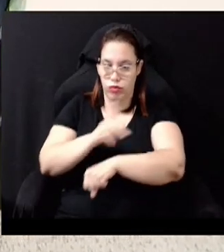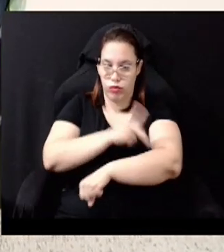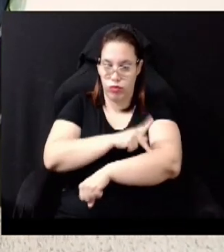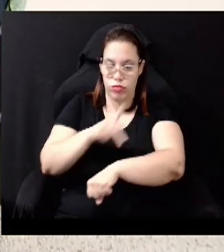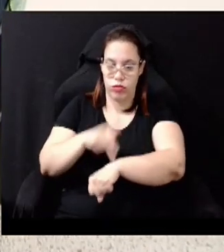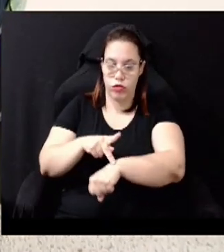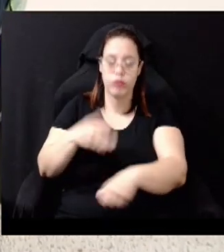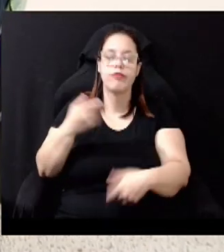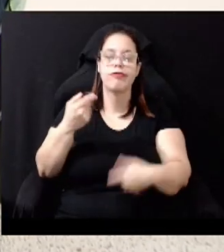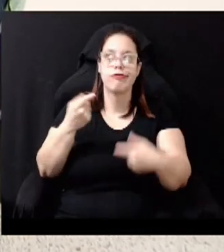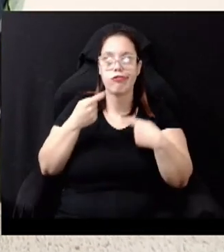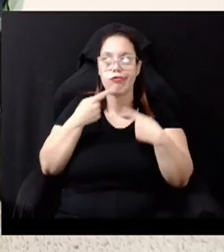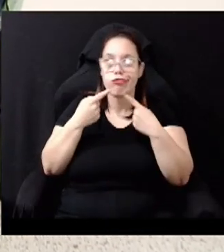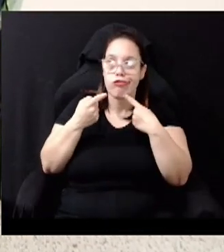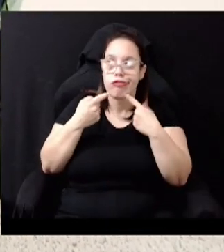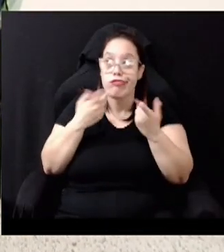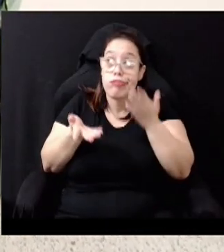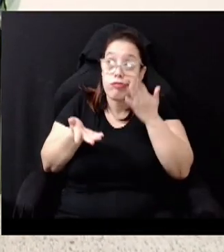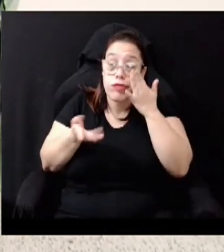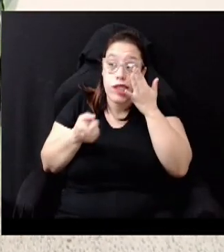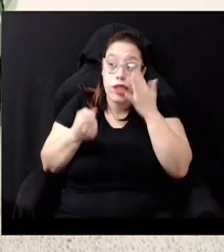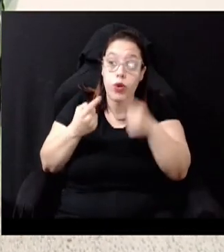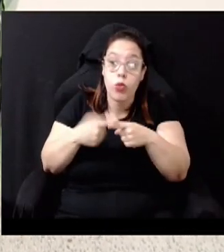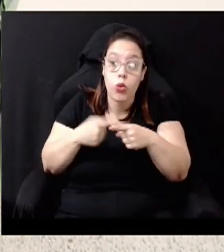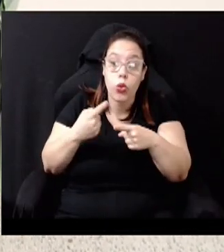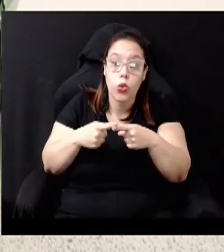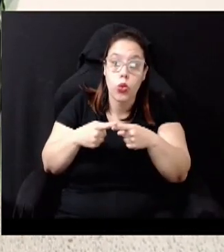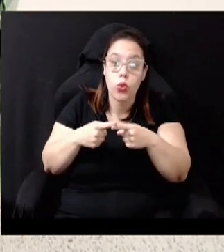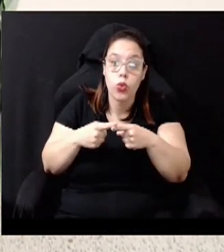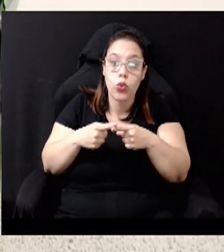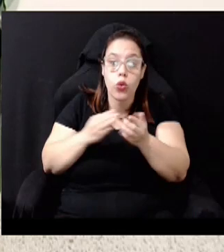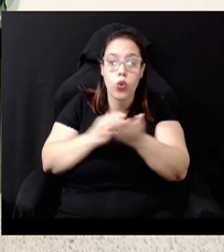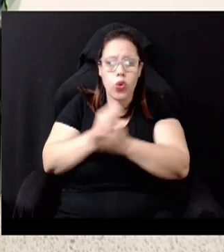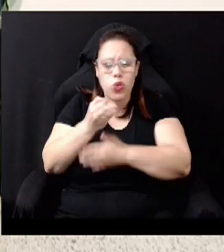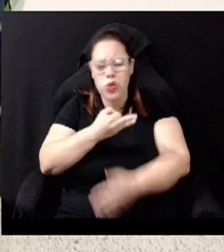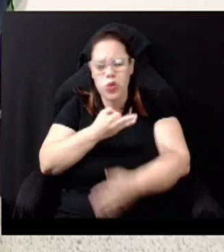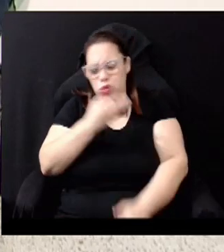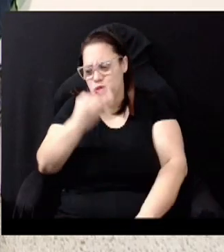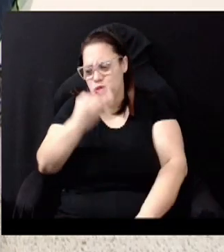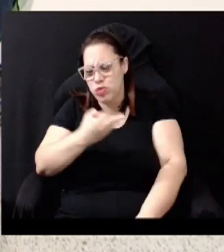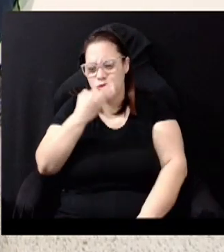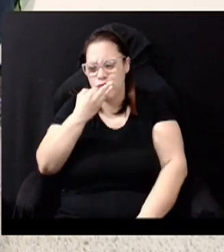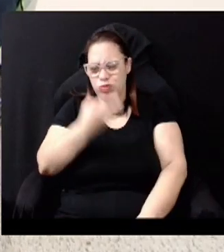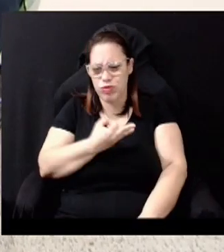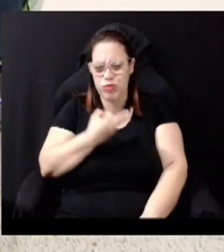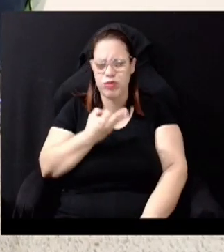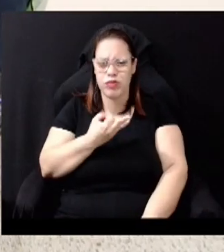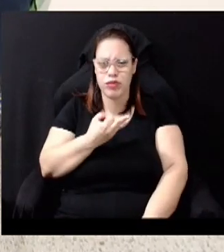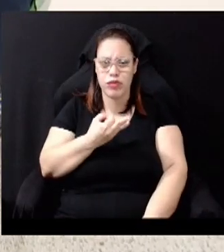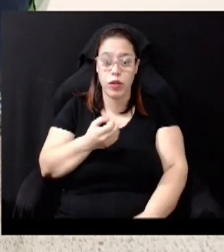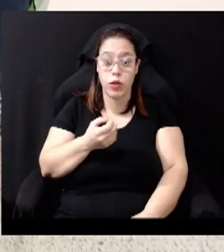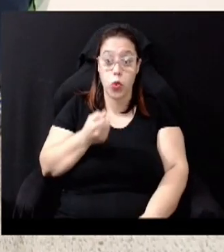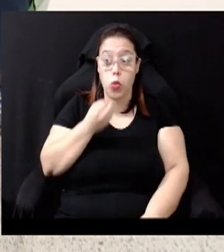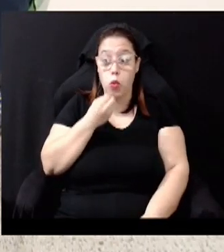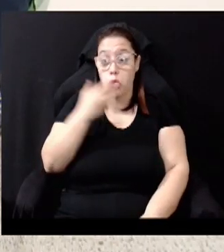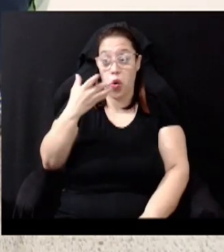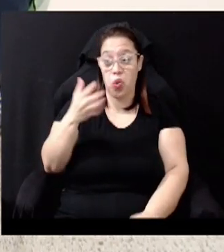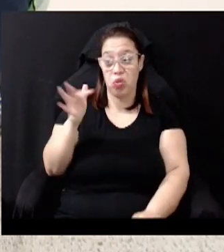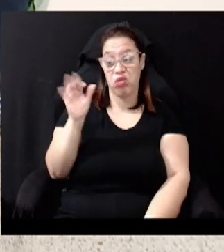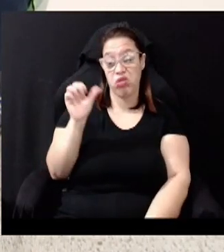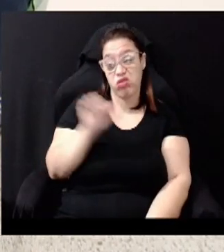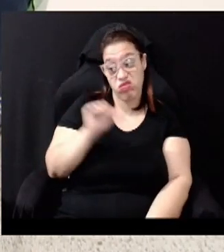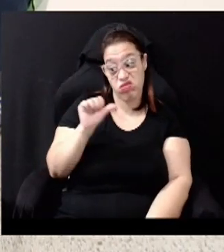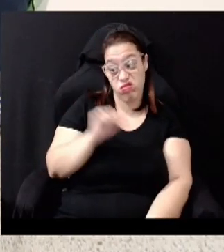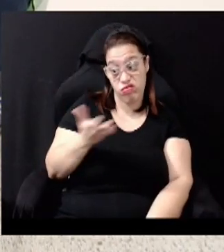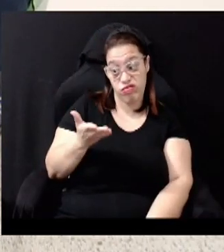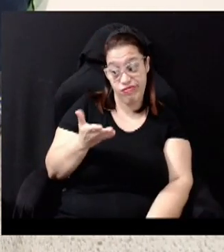sobre essa situação, porque tem dividido opiniões e tudo mais, existem os prós e os contras, né? Mas, claro,